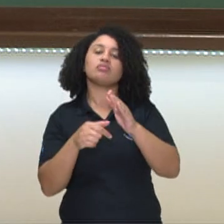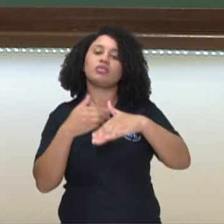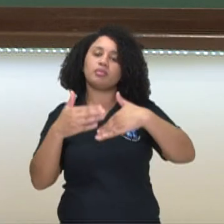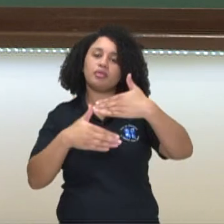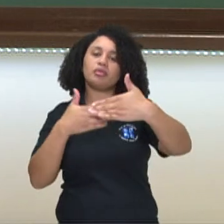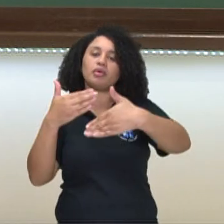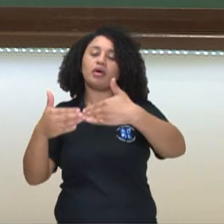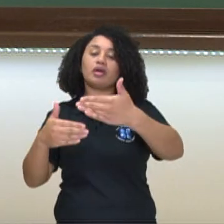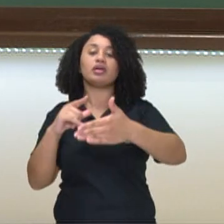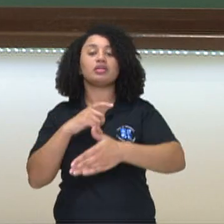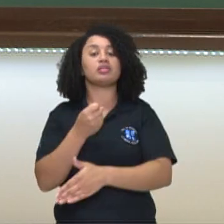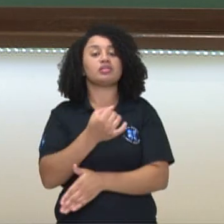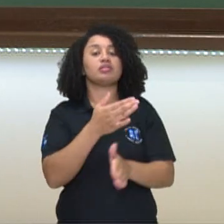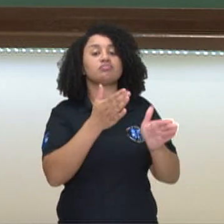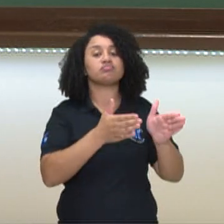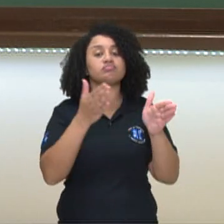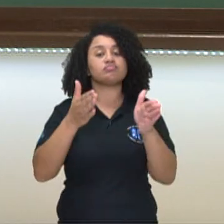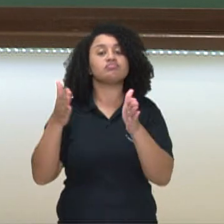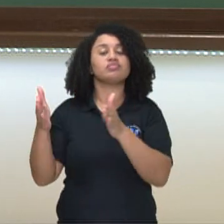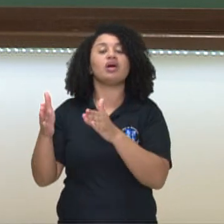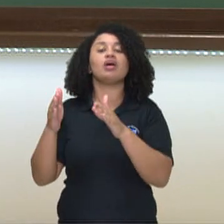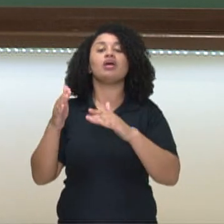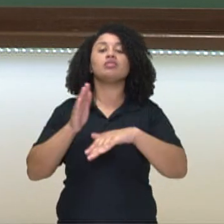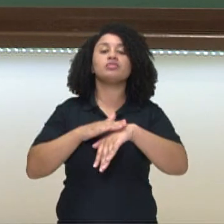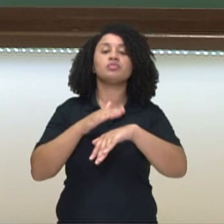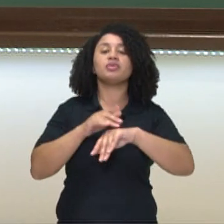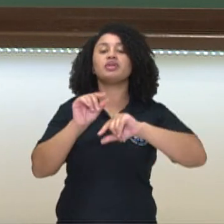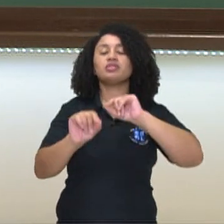teve momentos que isso foi literalmente